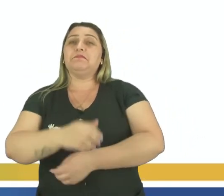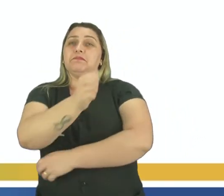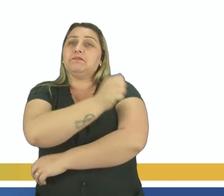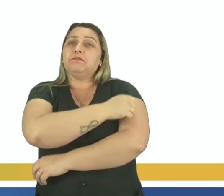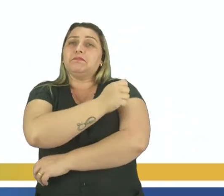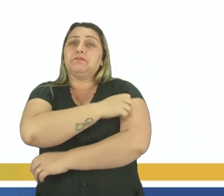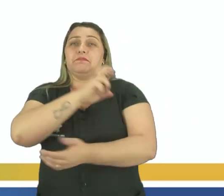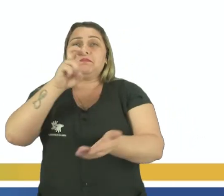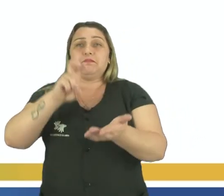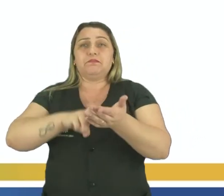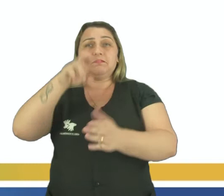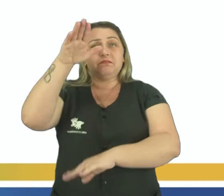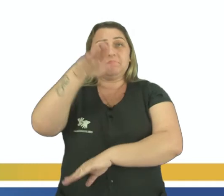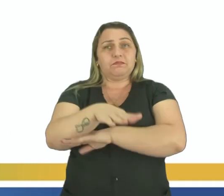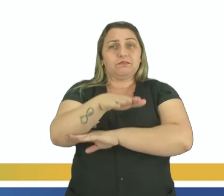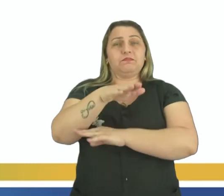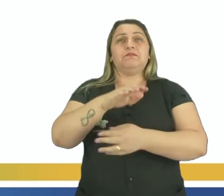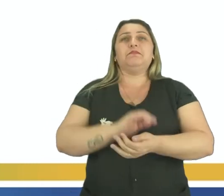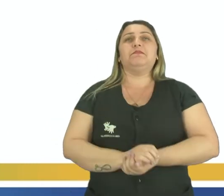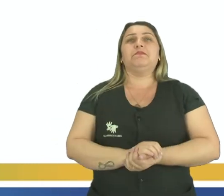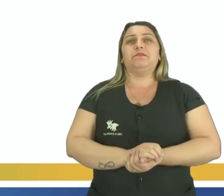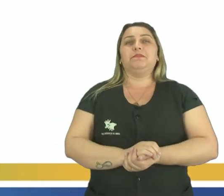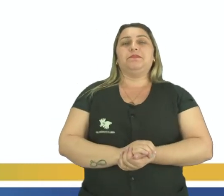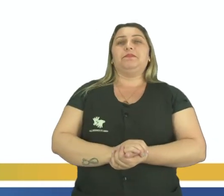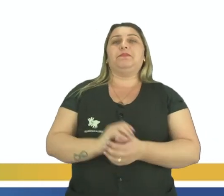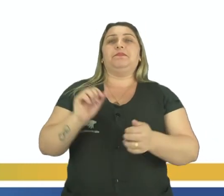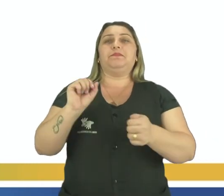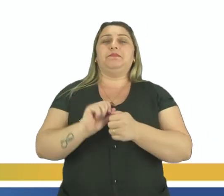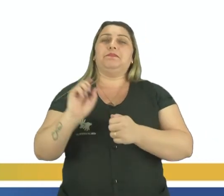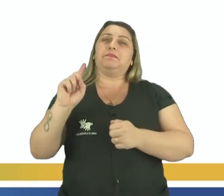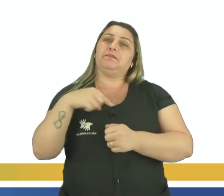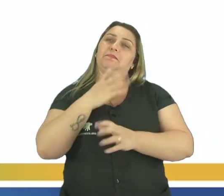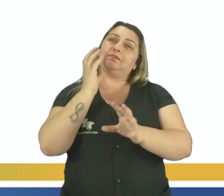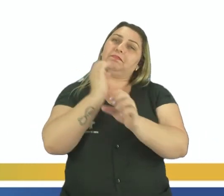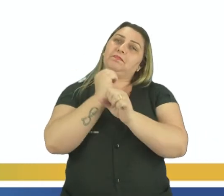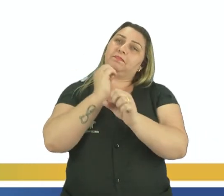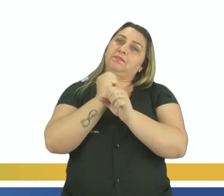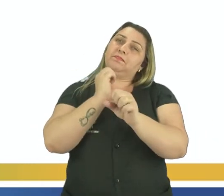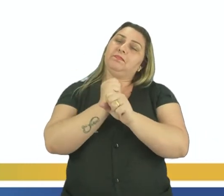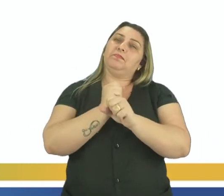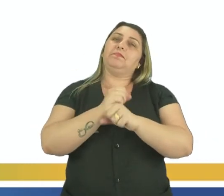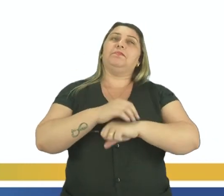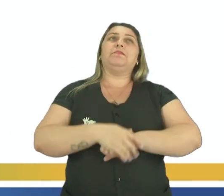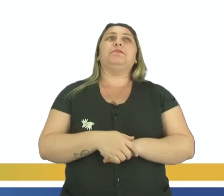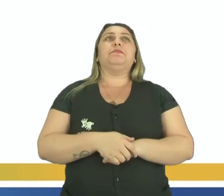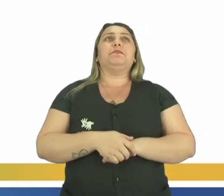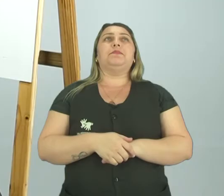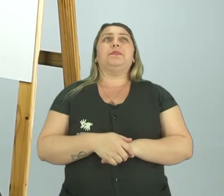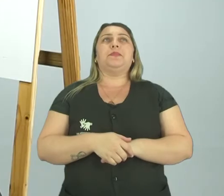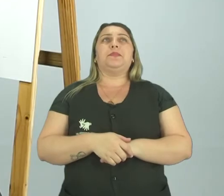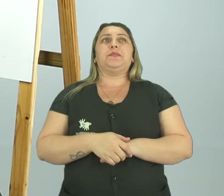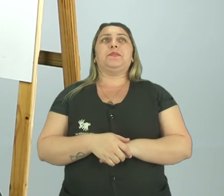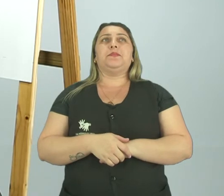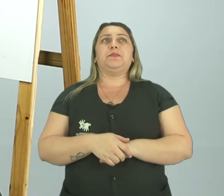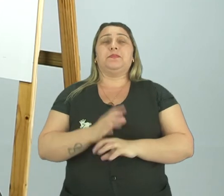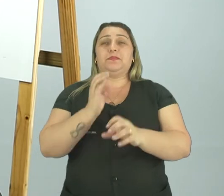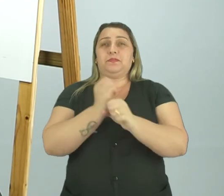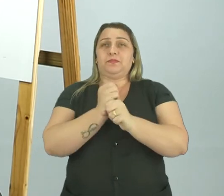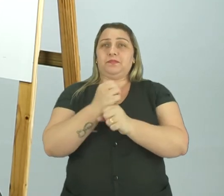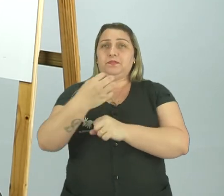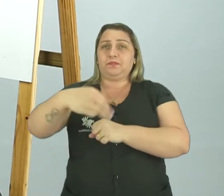resultado. Essa é a nossa forma de fazer o nosso cálculo de uma forma de